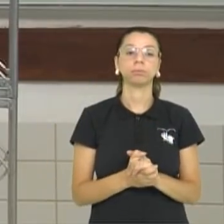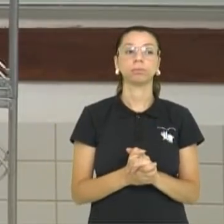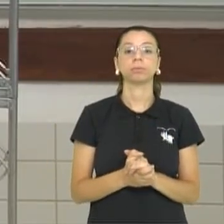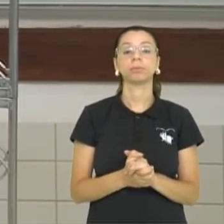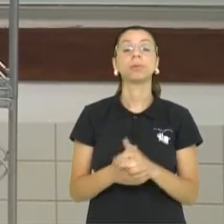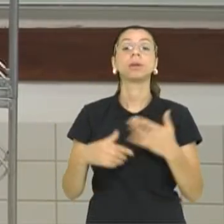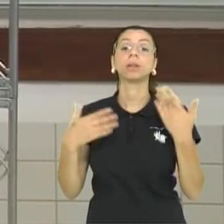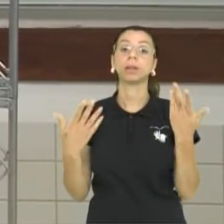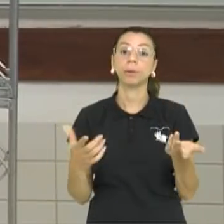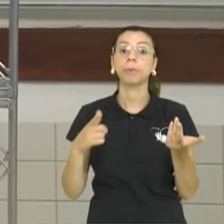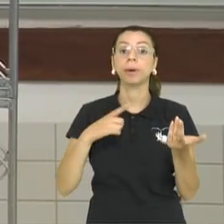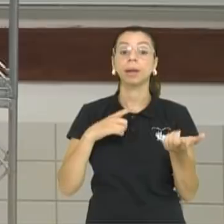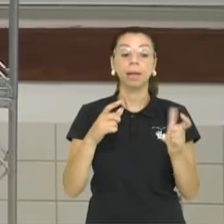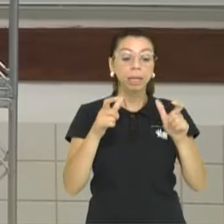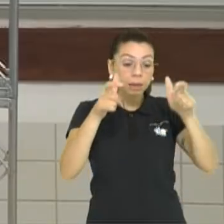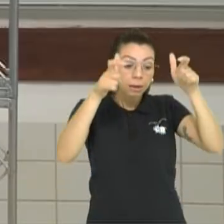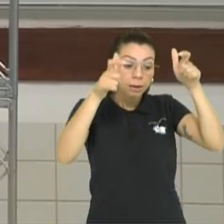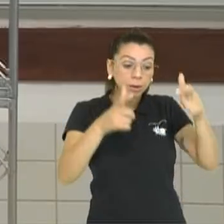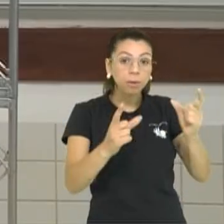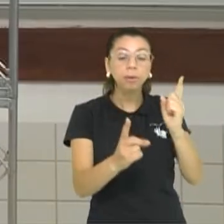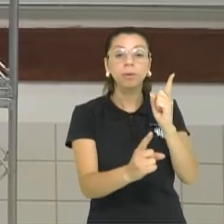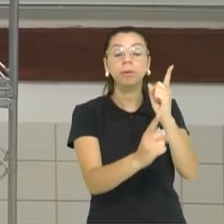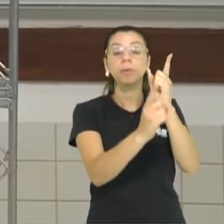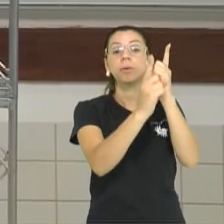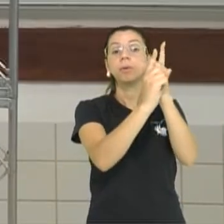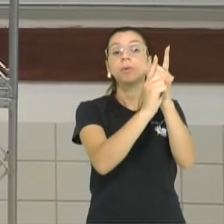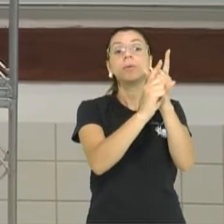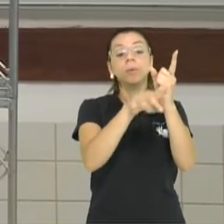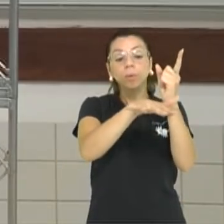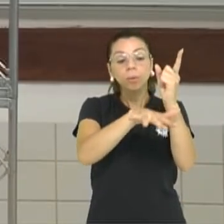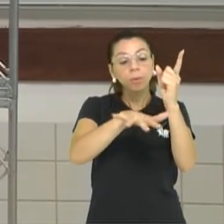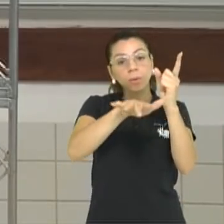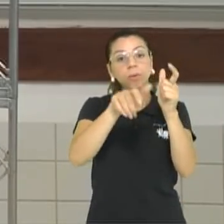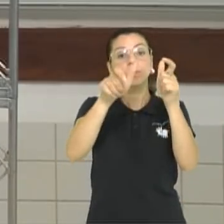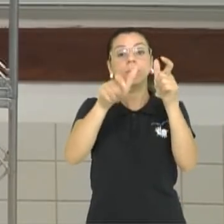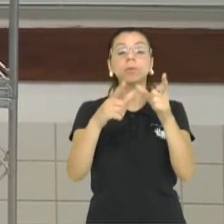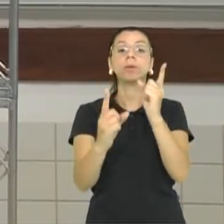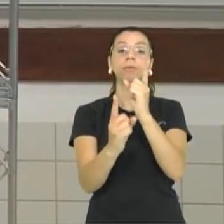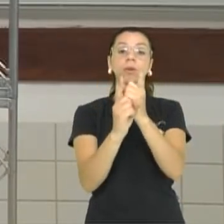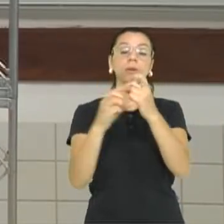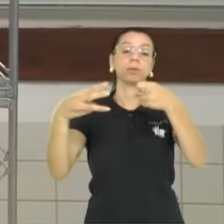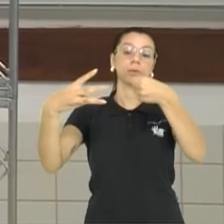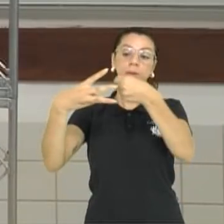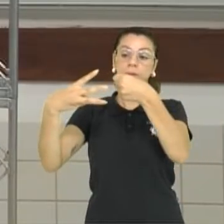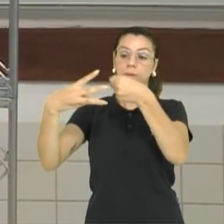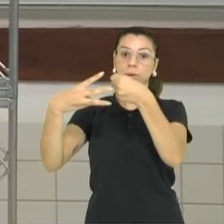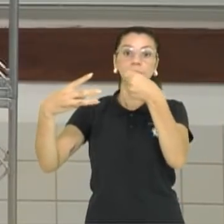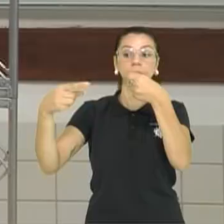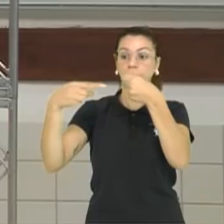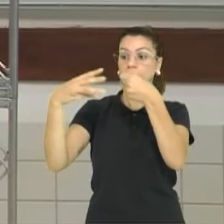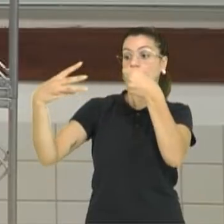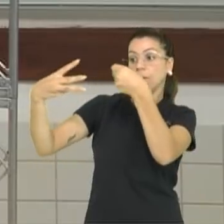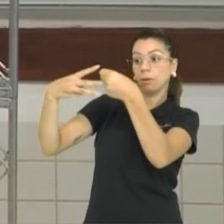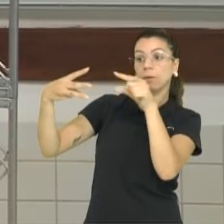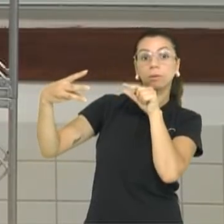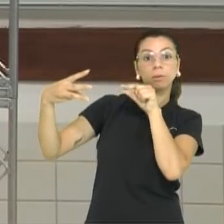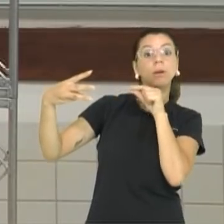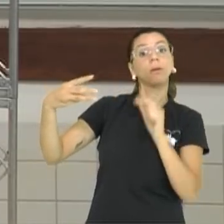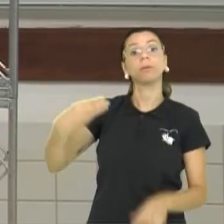o espaço aonde a célula ficava, porque a célula é viva. E quando